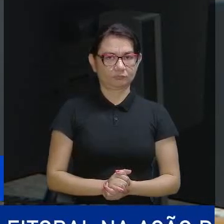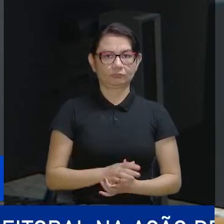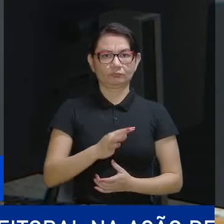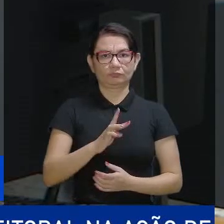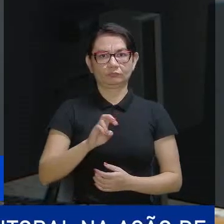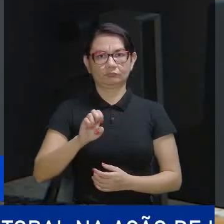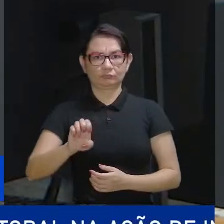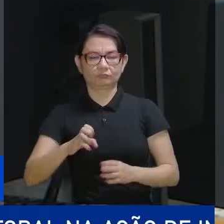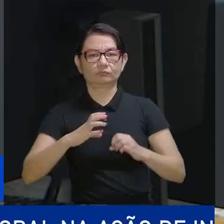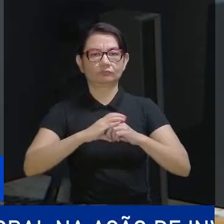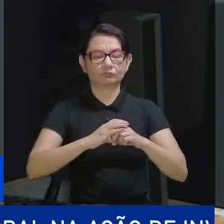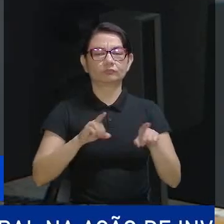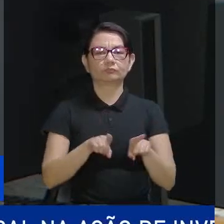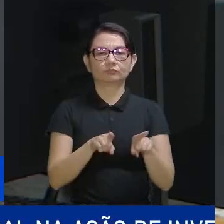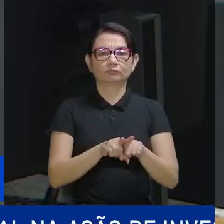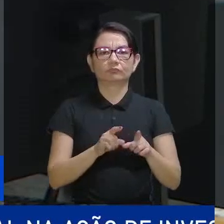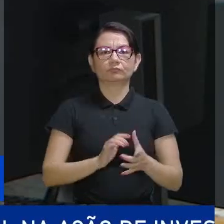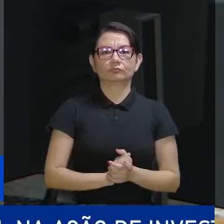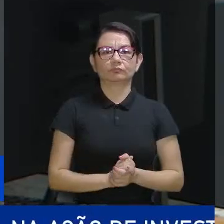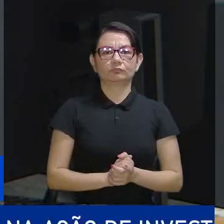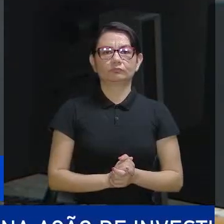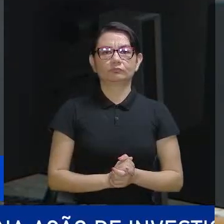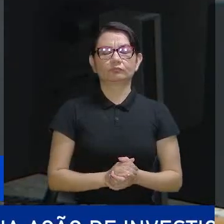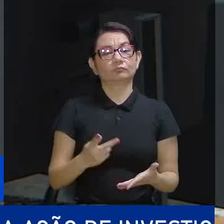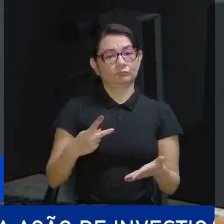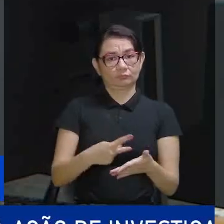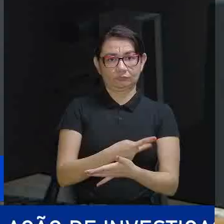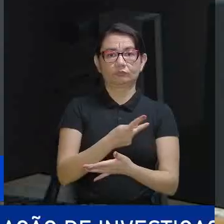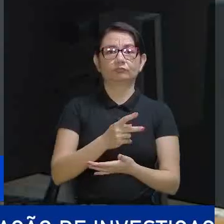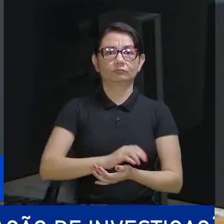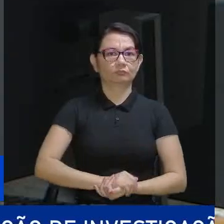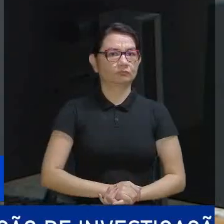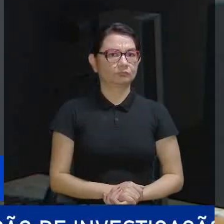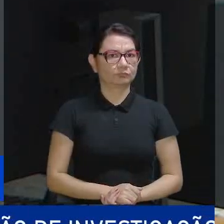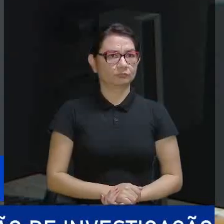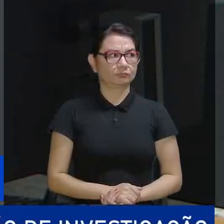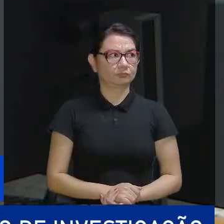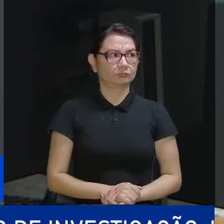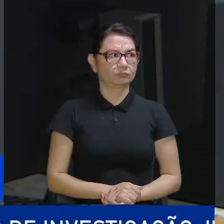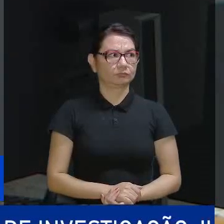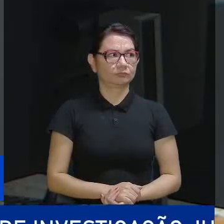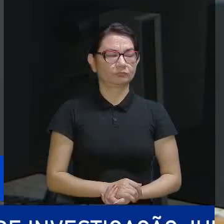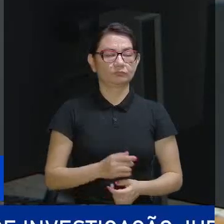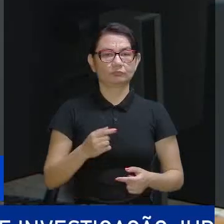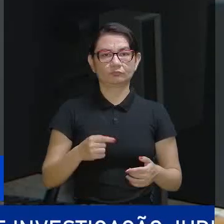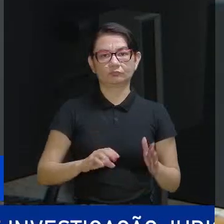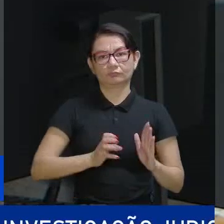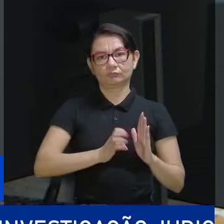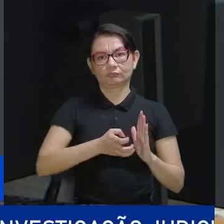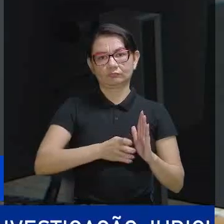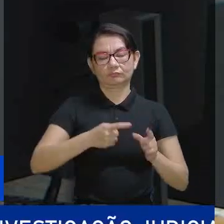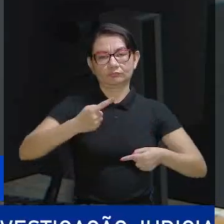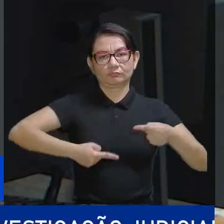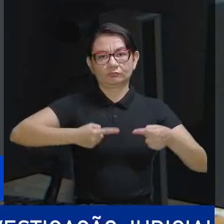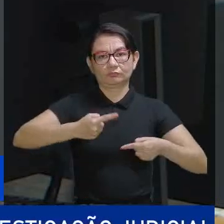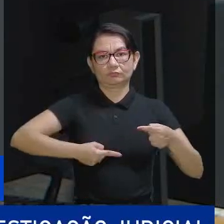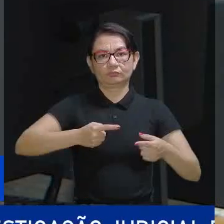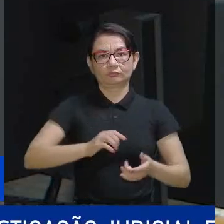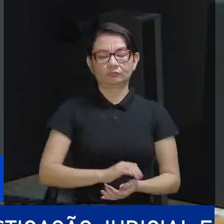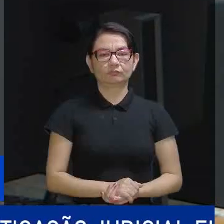no sentido de que o elemento subjetivo consistente no ajuste entre candidaturas fictícias e o partido político não integra os